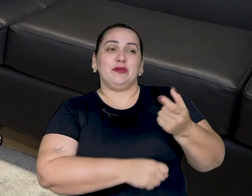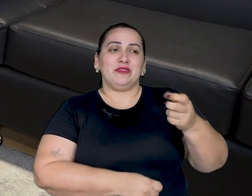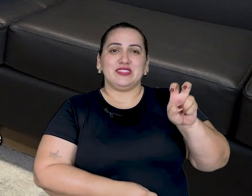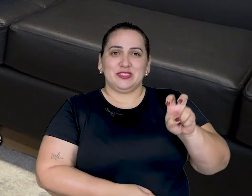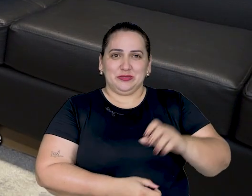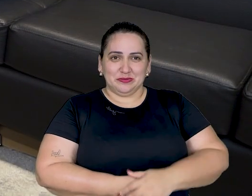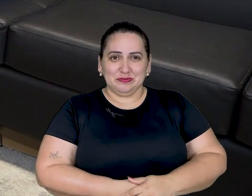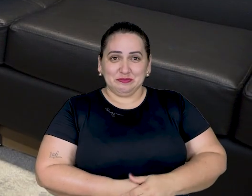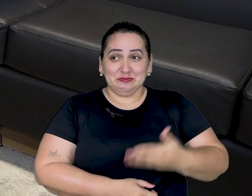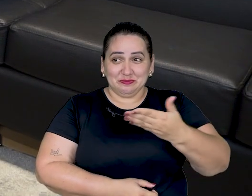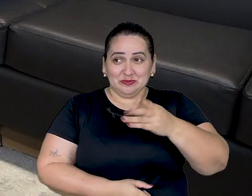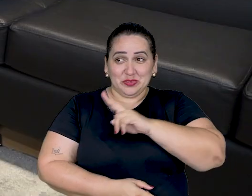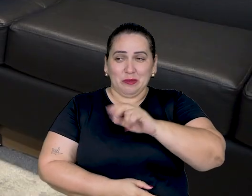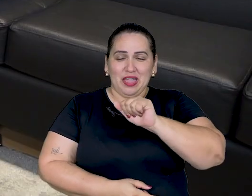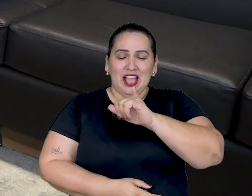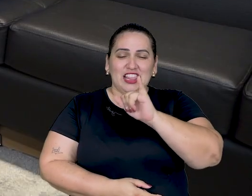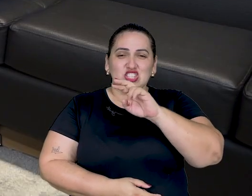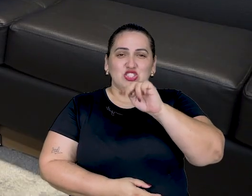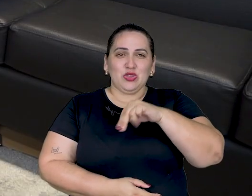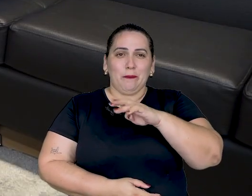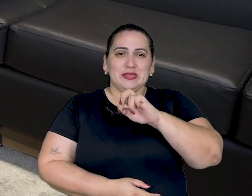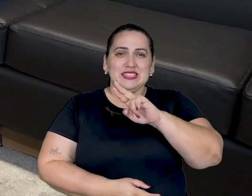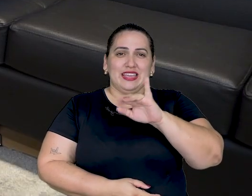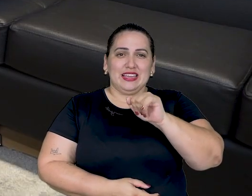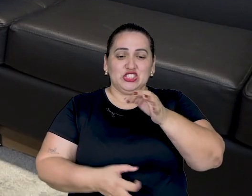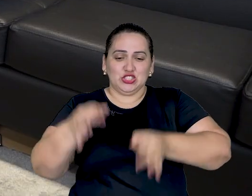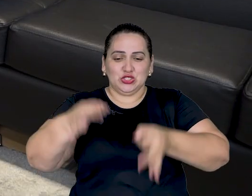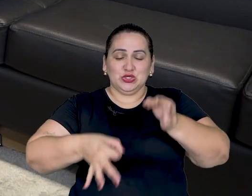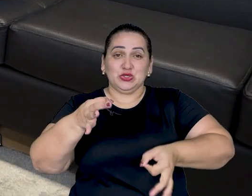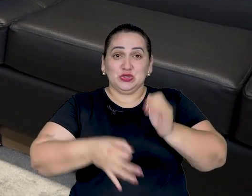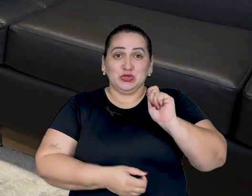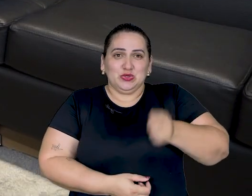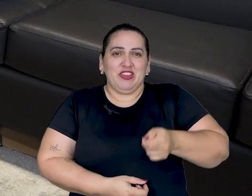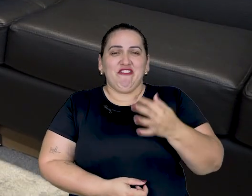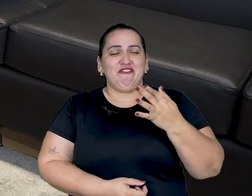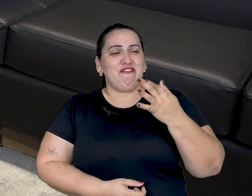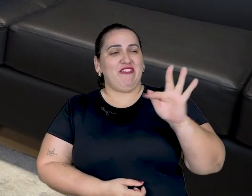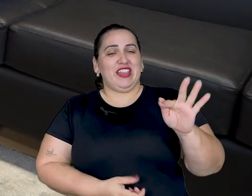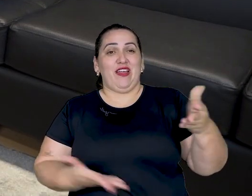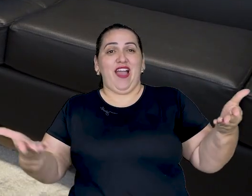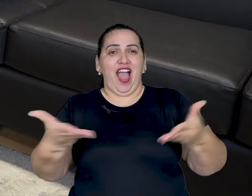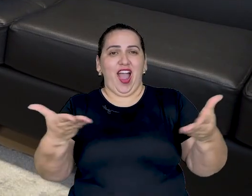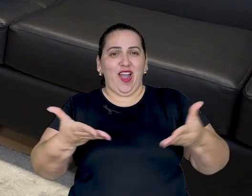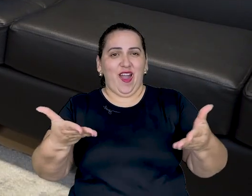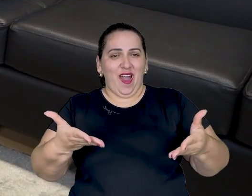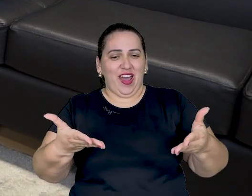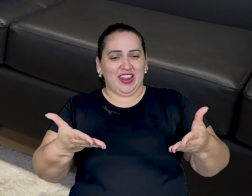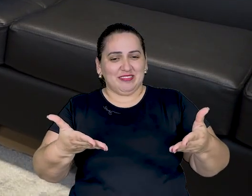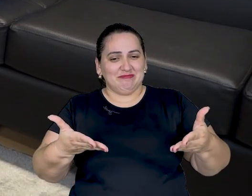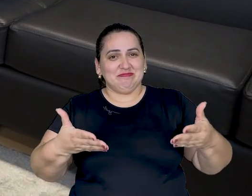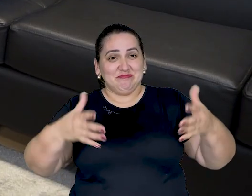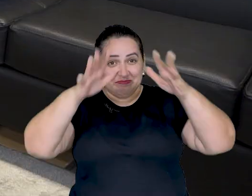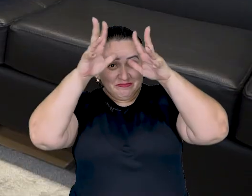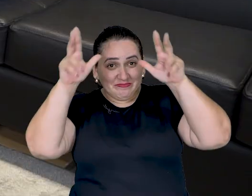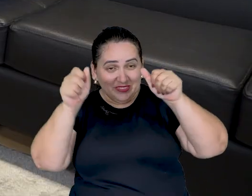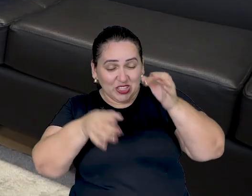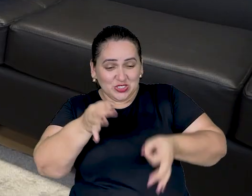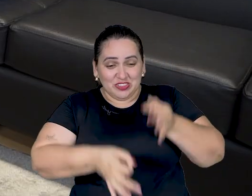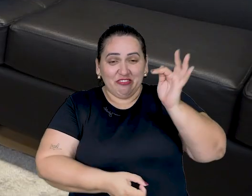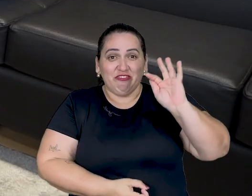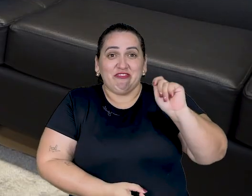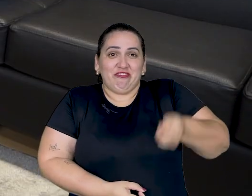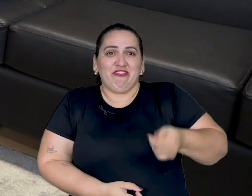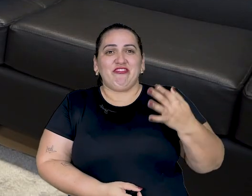de 2025. Dr. Alisson Bezerra é juiz federal e ocupa agora a cadeira que é destinada à magistratura federal aqui na Corte, não é,